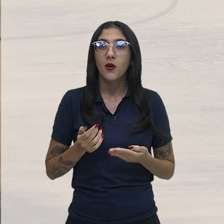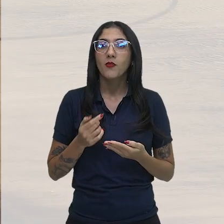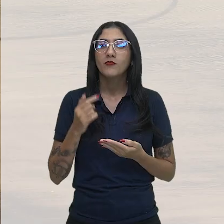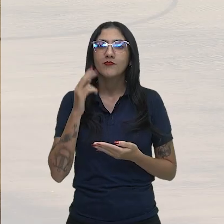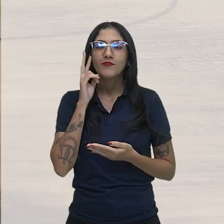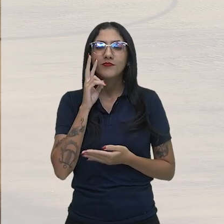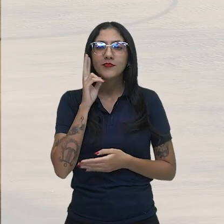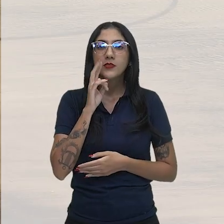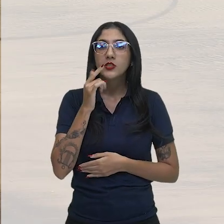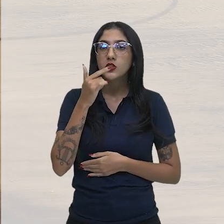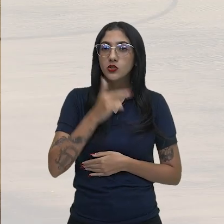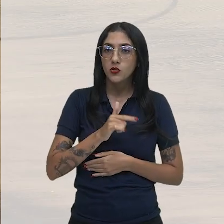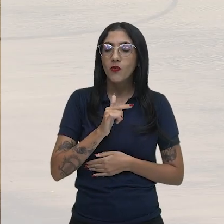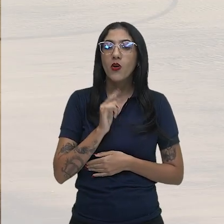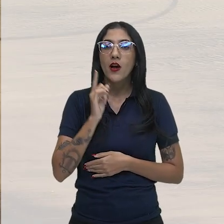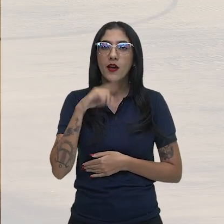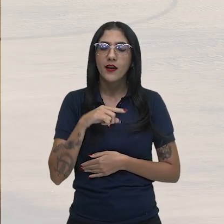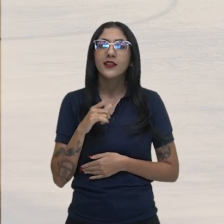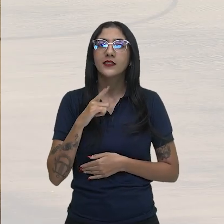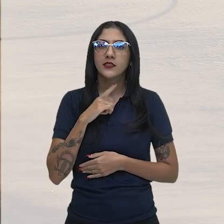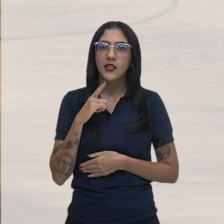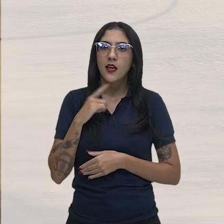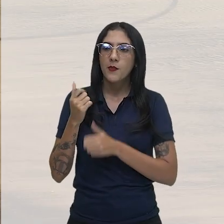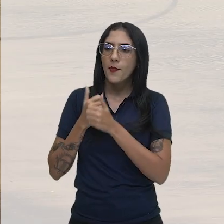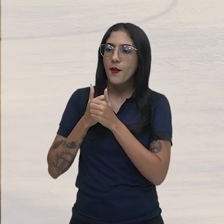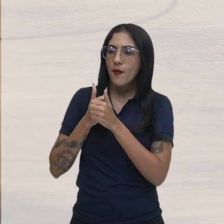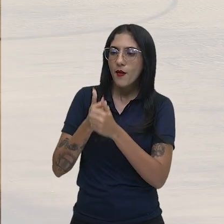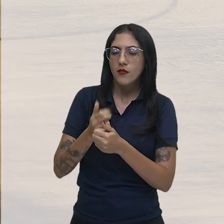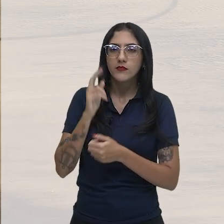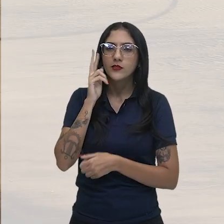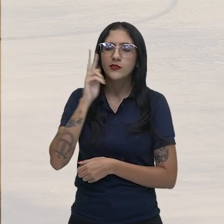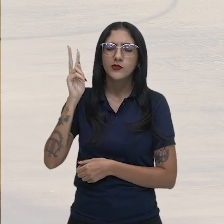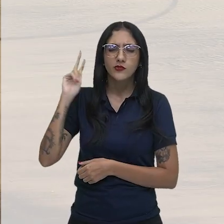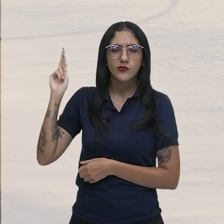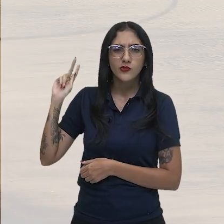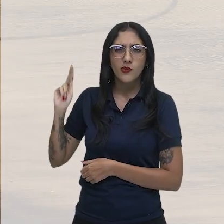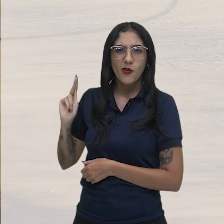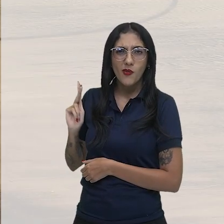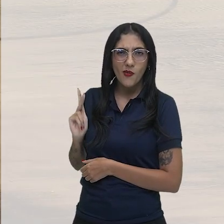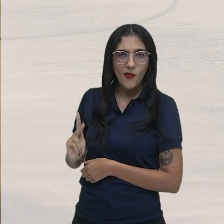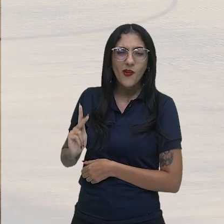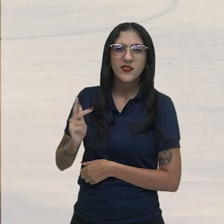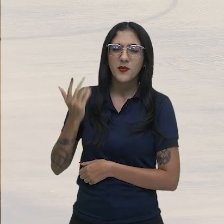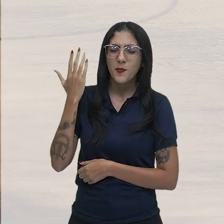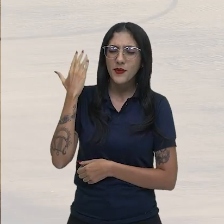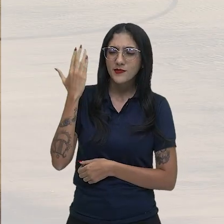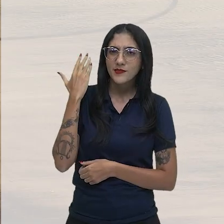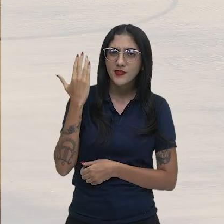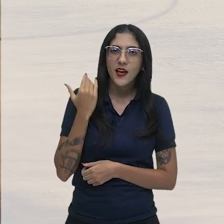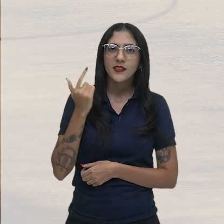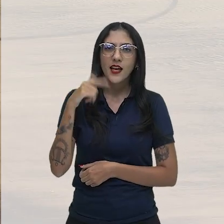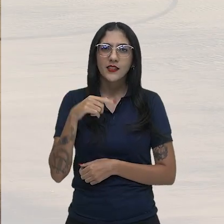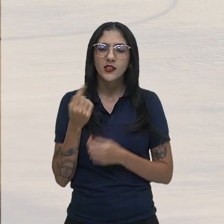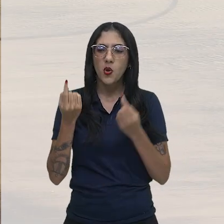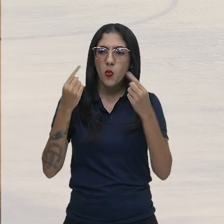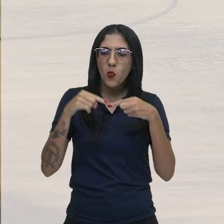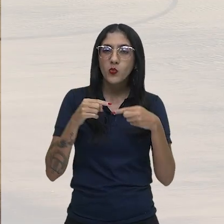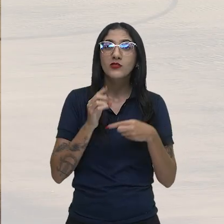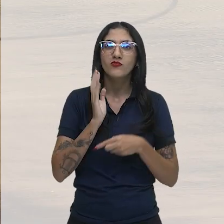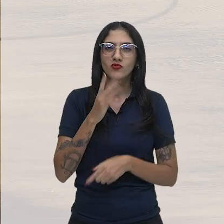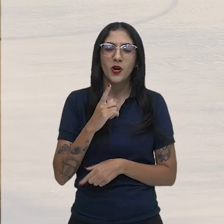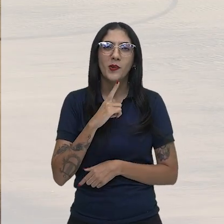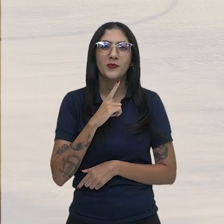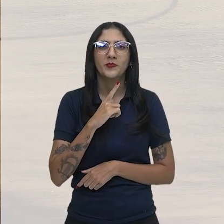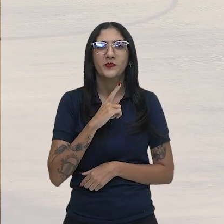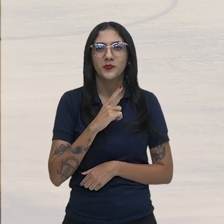que a luta, ela acompanha a história da humanidade. Então, lá no tempo dos homens primitivos, a luta ela já existia